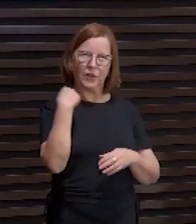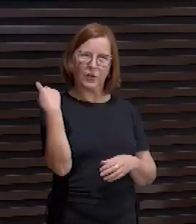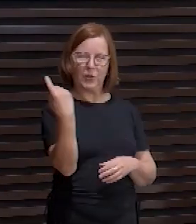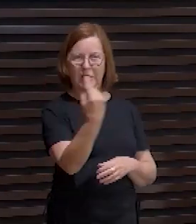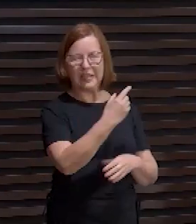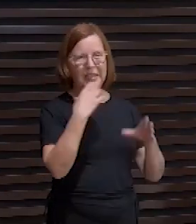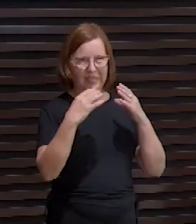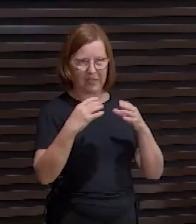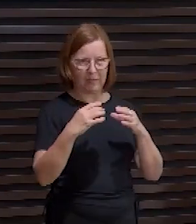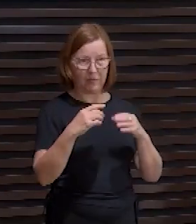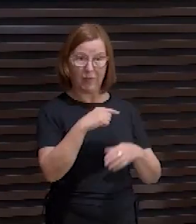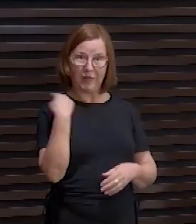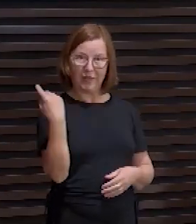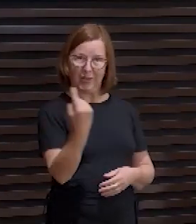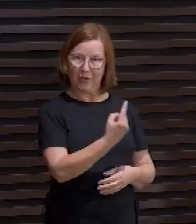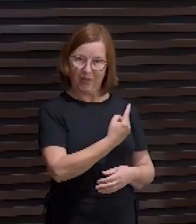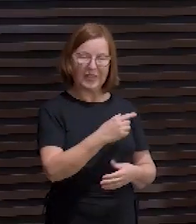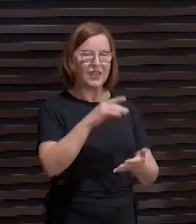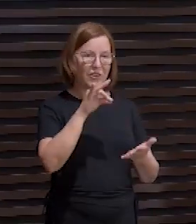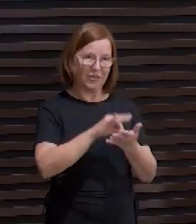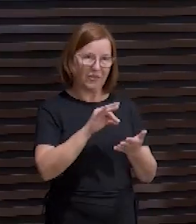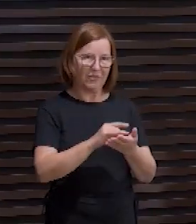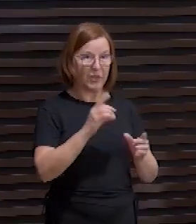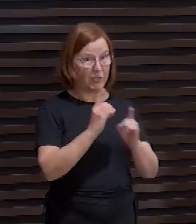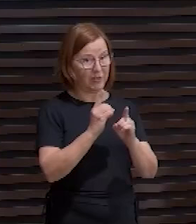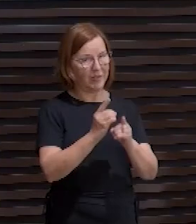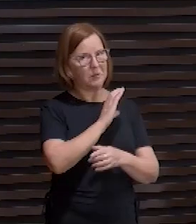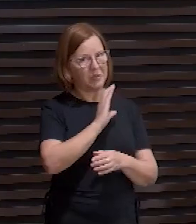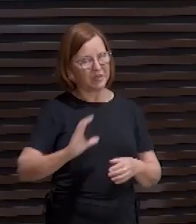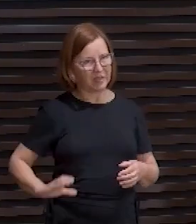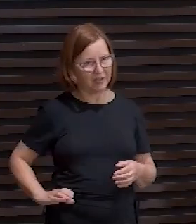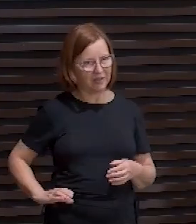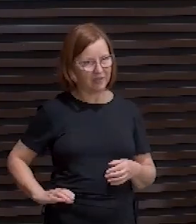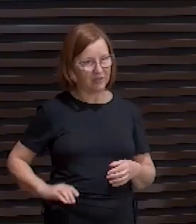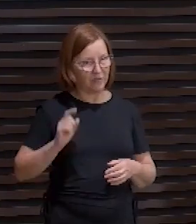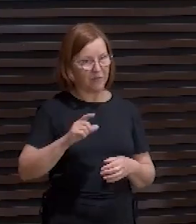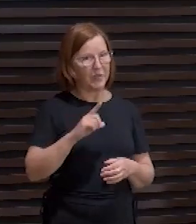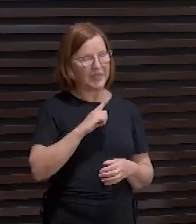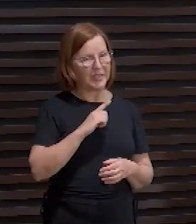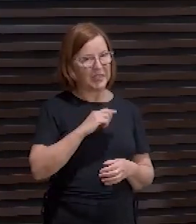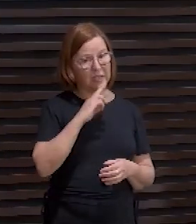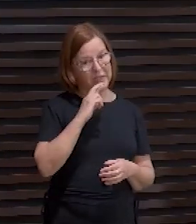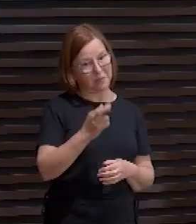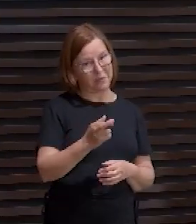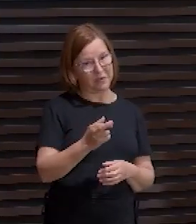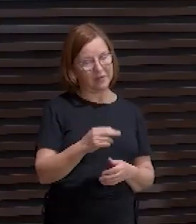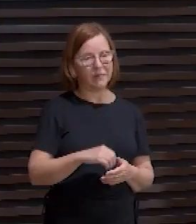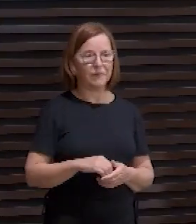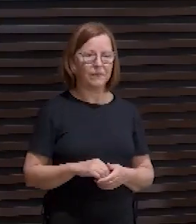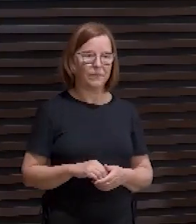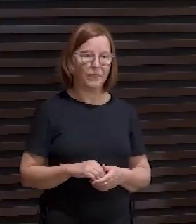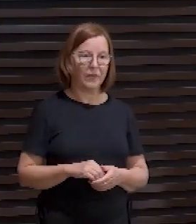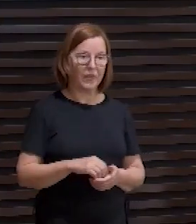Cristo? Essa resposta é você com você mesmo. Nós estamos apenas expondo as